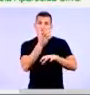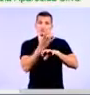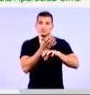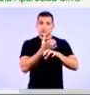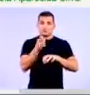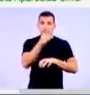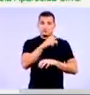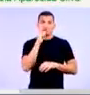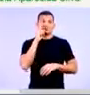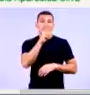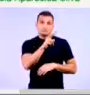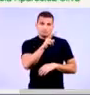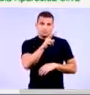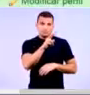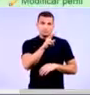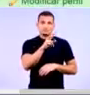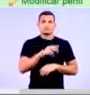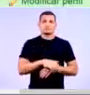vocês verão.